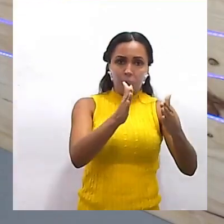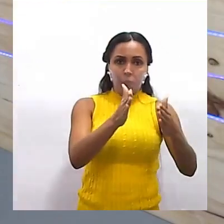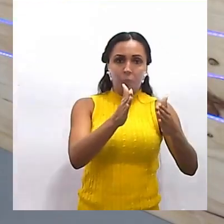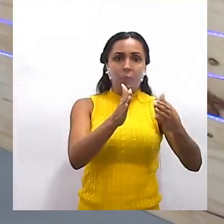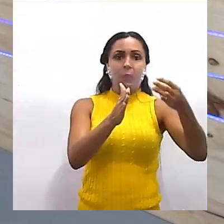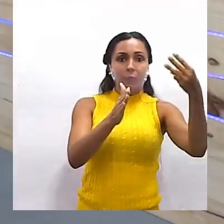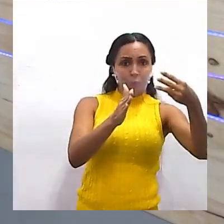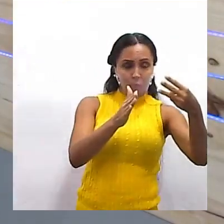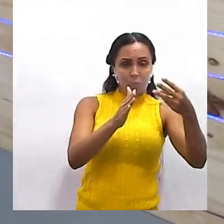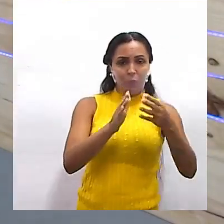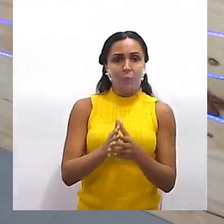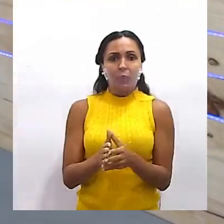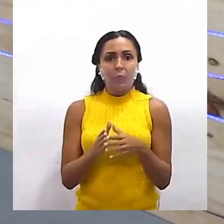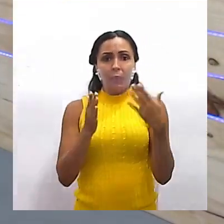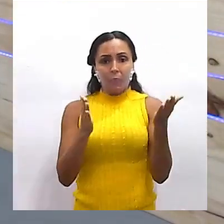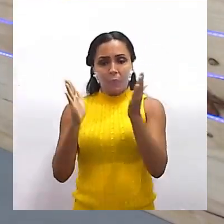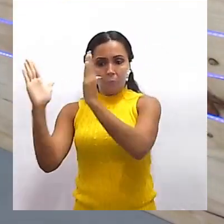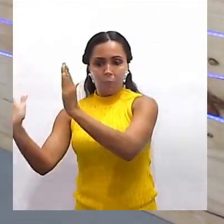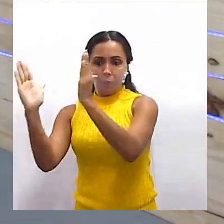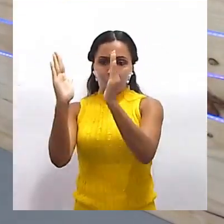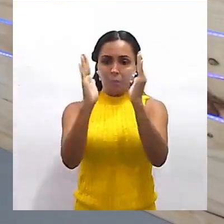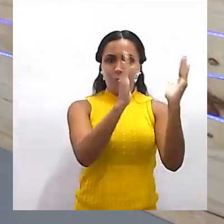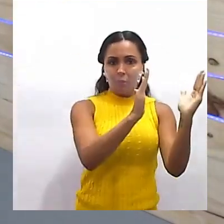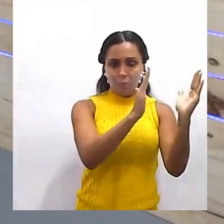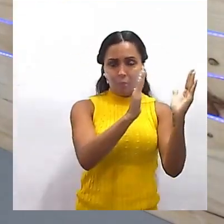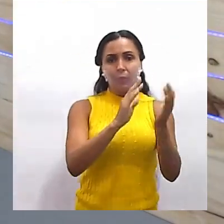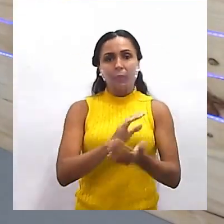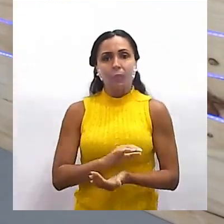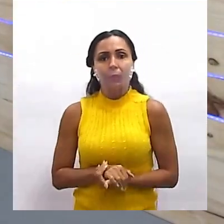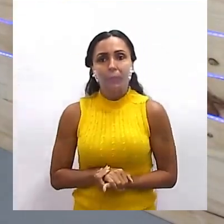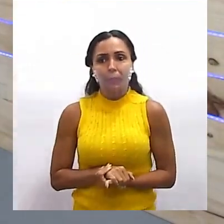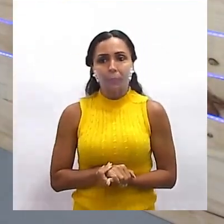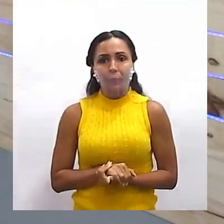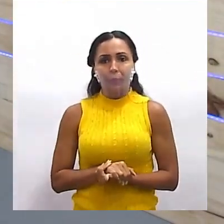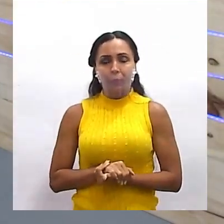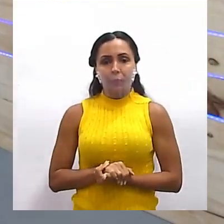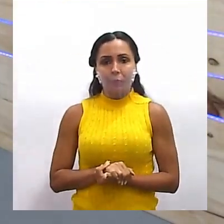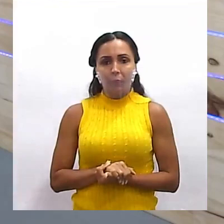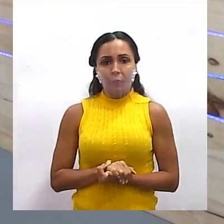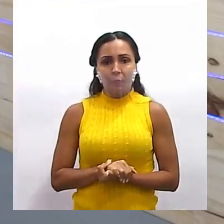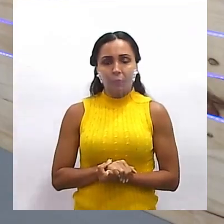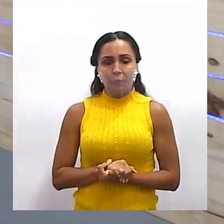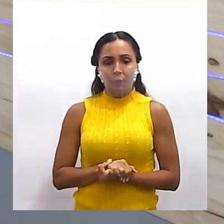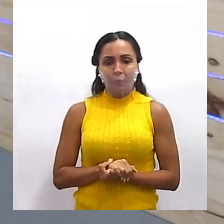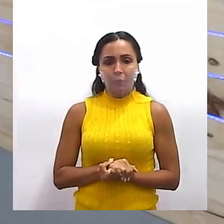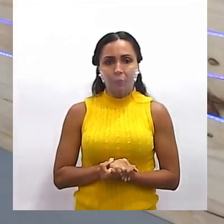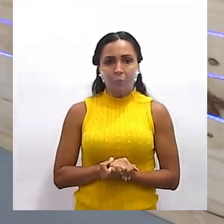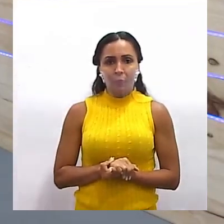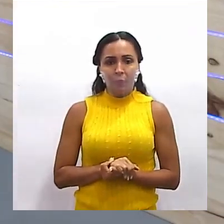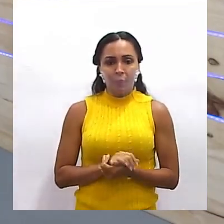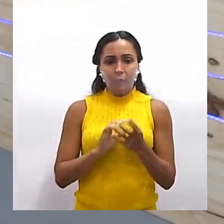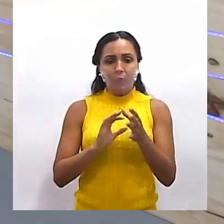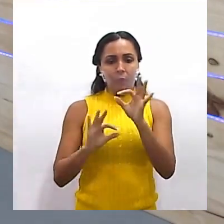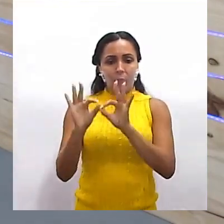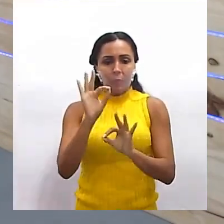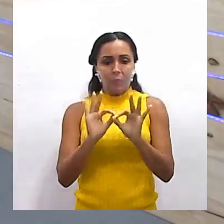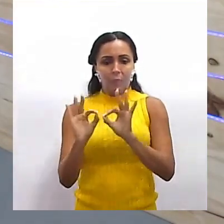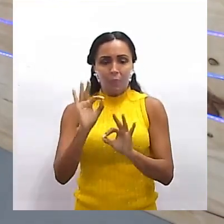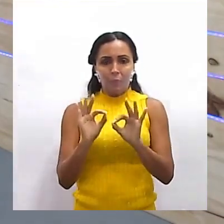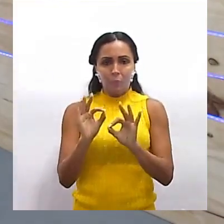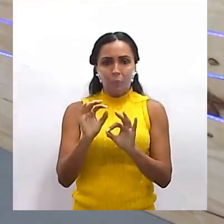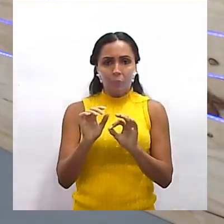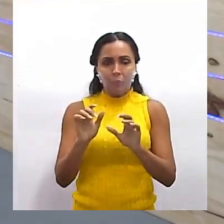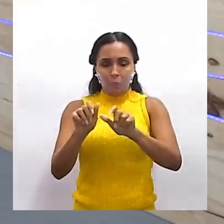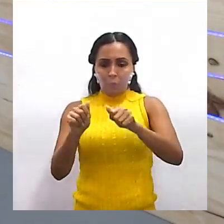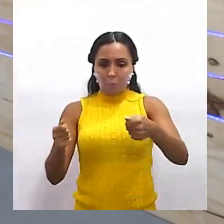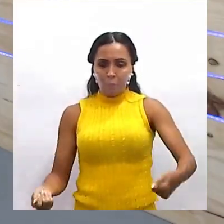aqui é a minha lista de separação, para poder separar esses pedidos dentro de um CD. Embalagem, montagem de kits, né?